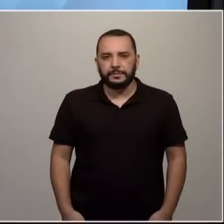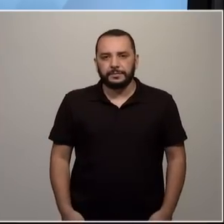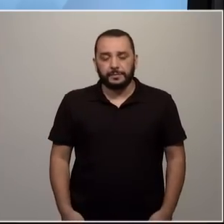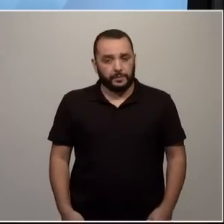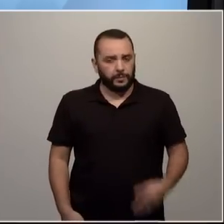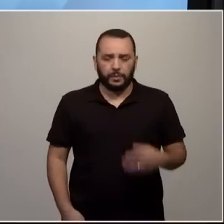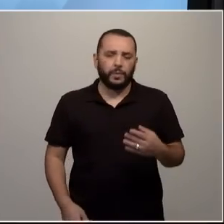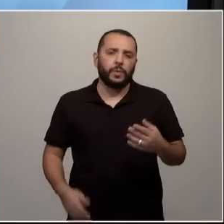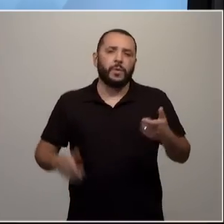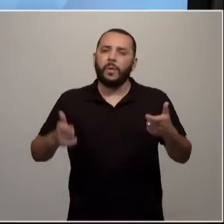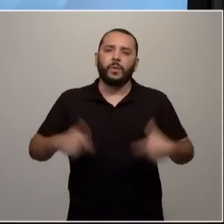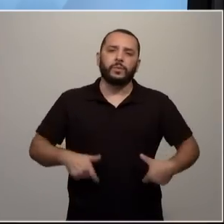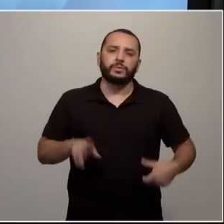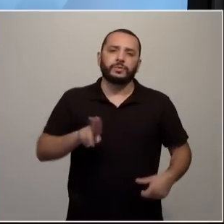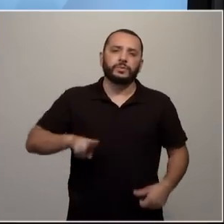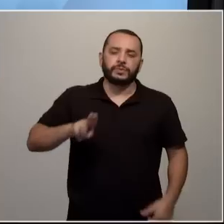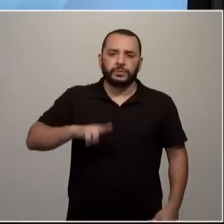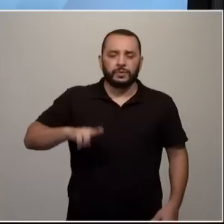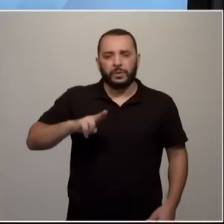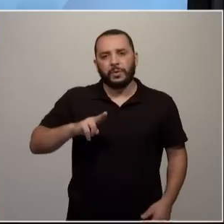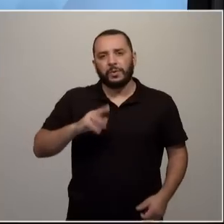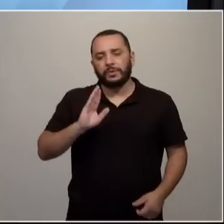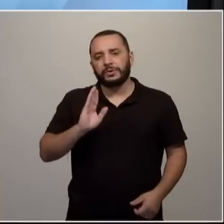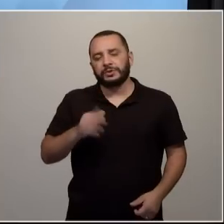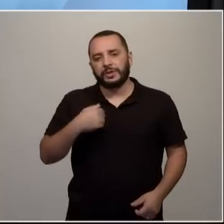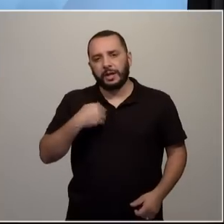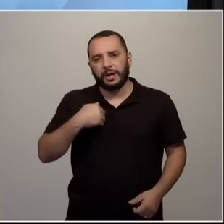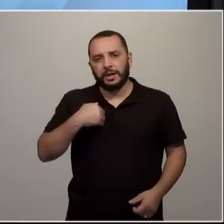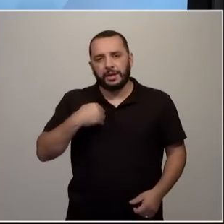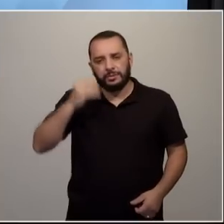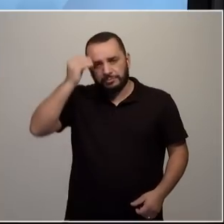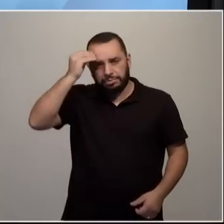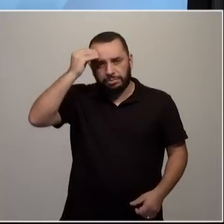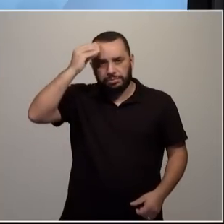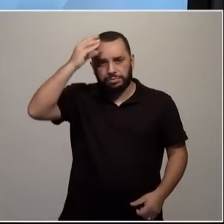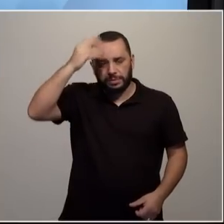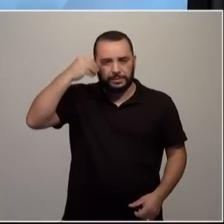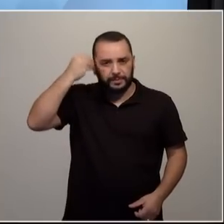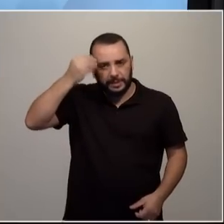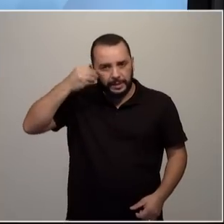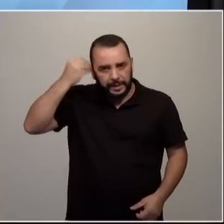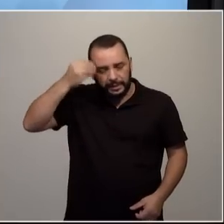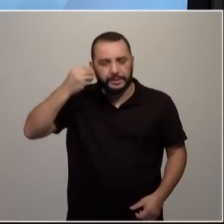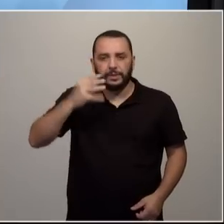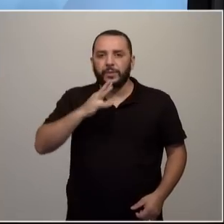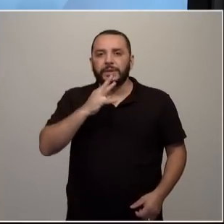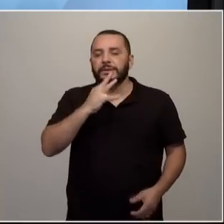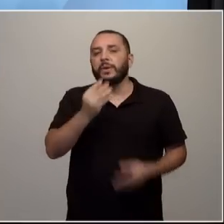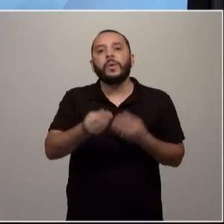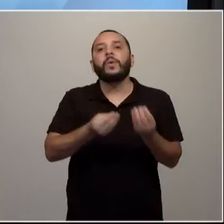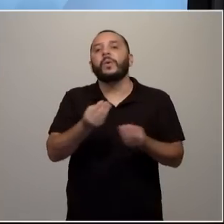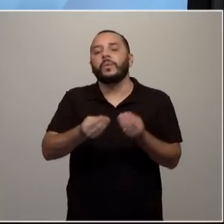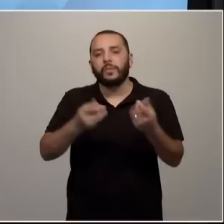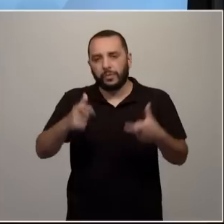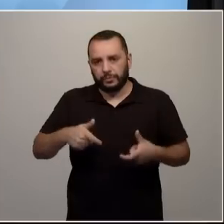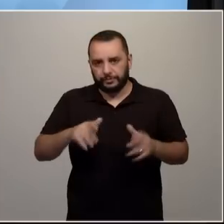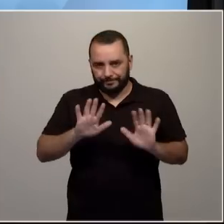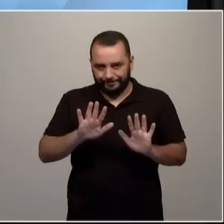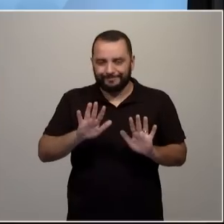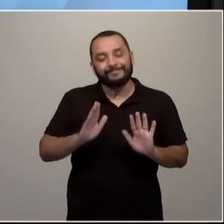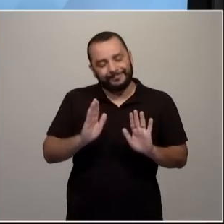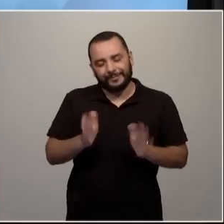esse conhecimento de perpendicularismo, de coisas desse tipo? Então agora eu vou falar de um outro assunto